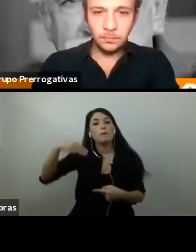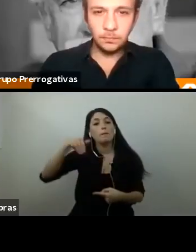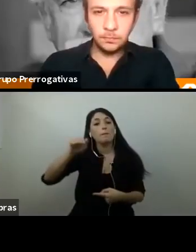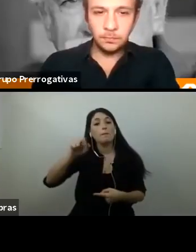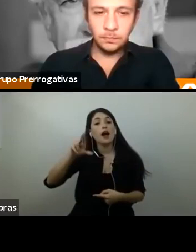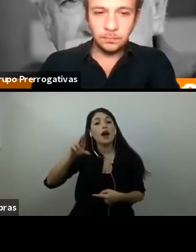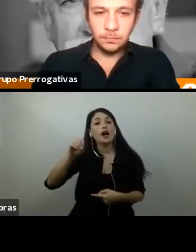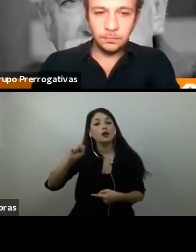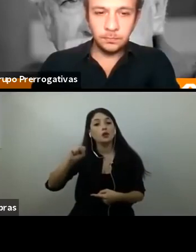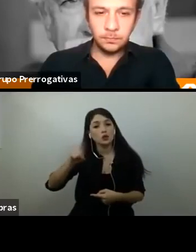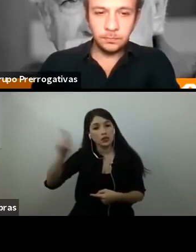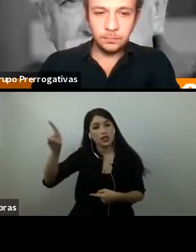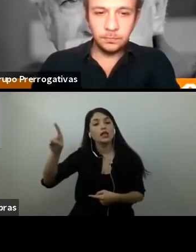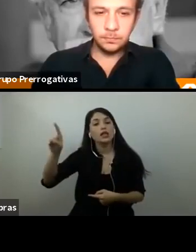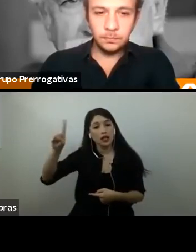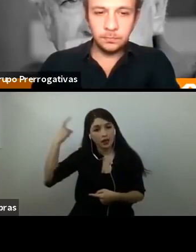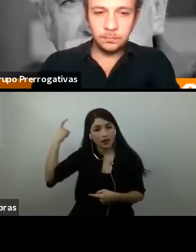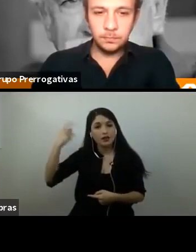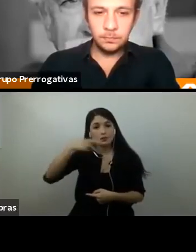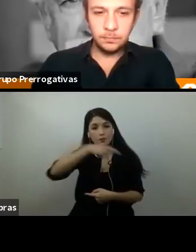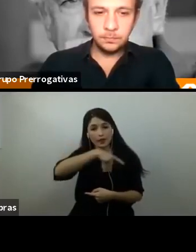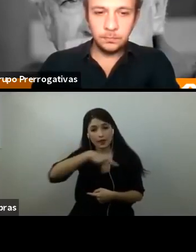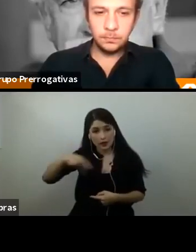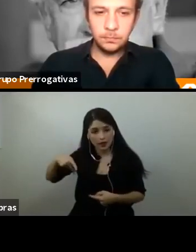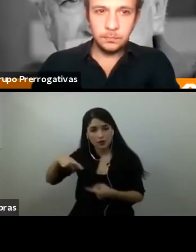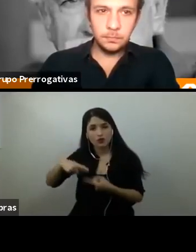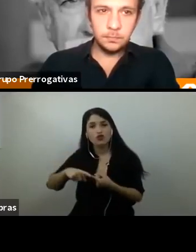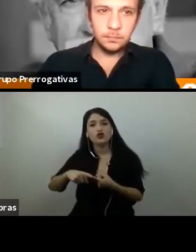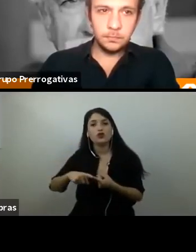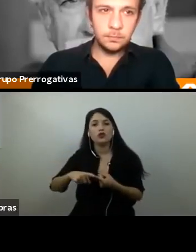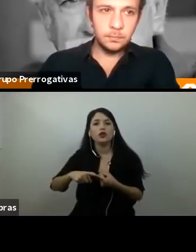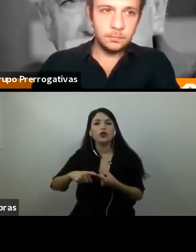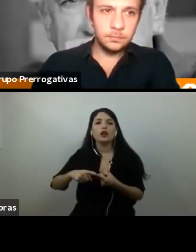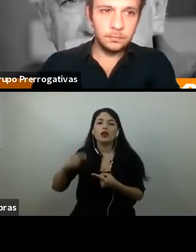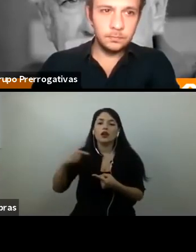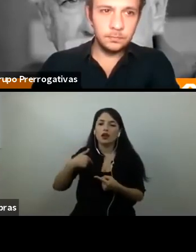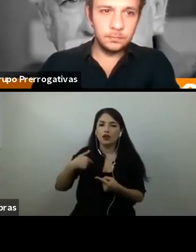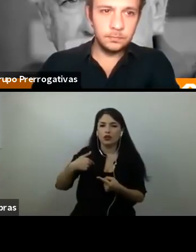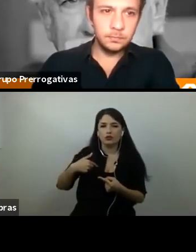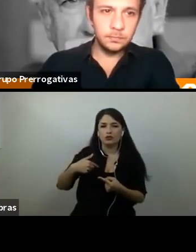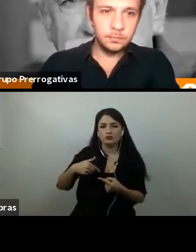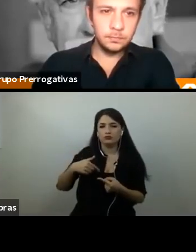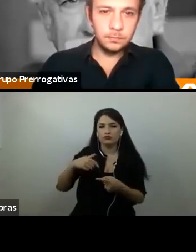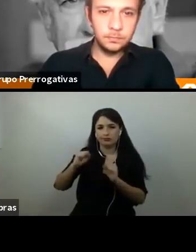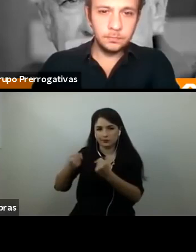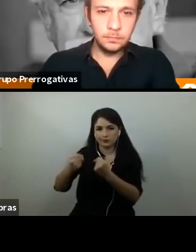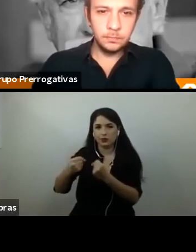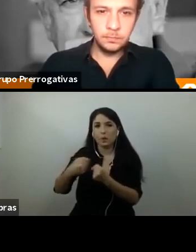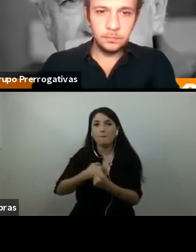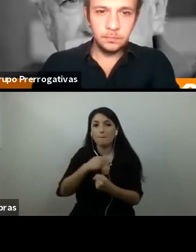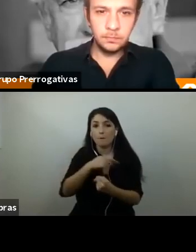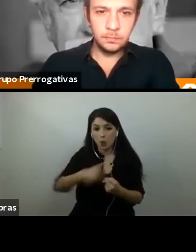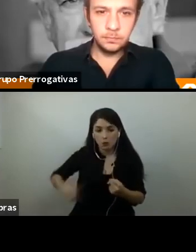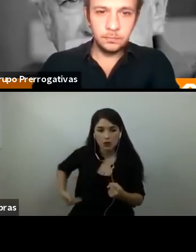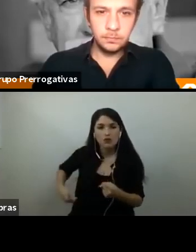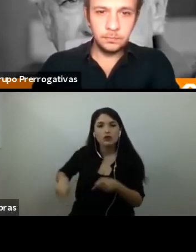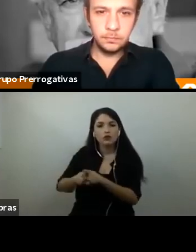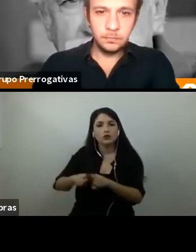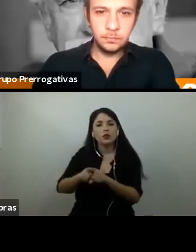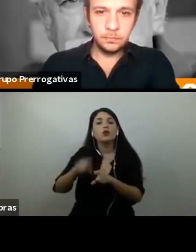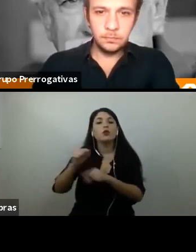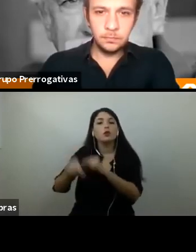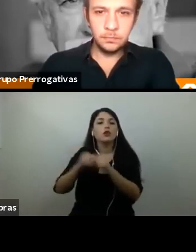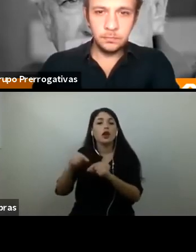Colégio de Defensores Públicos, colega realmente fantástico, com o Lênin Streck, para falar um pouco sobre esse trabalho do prerrogativo desse grupo na defesa